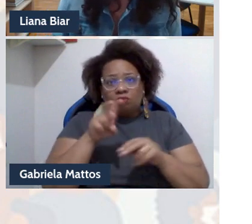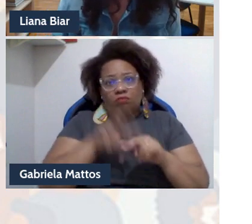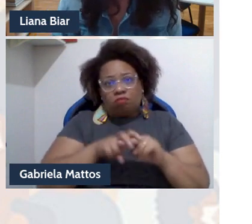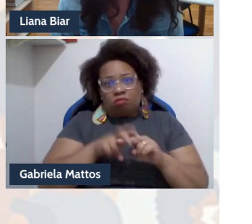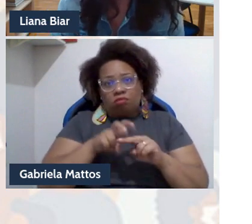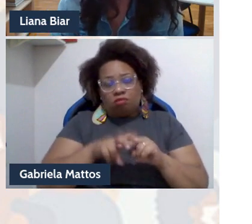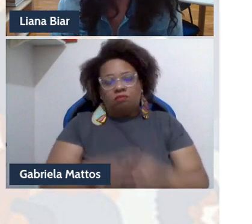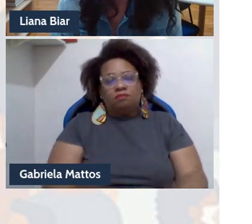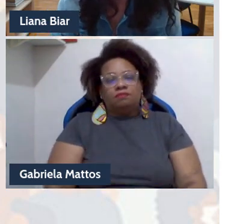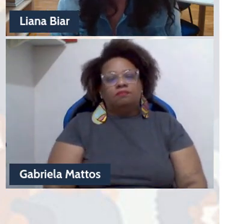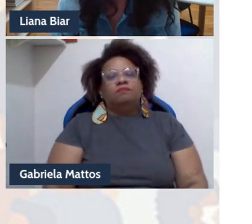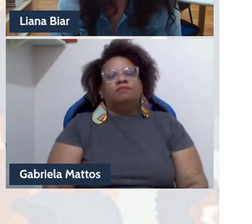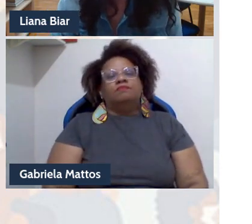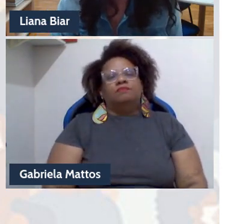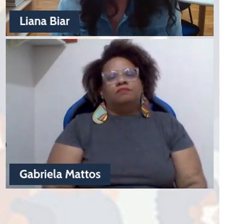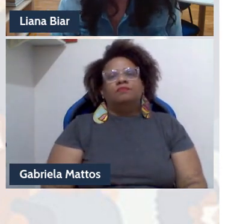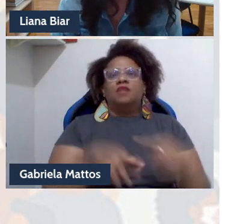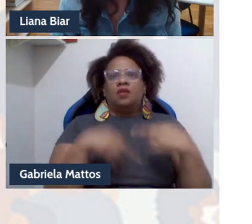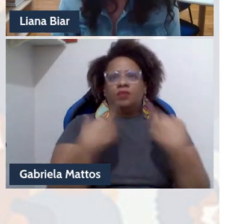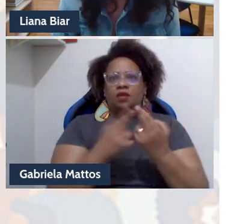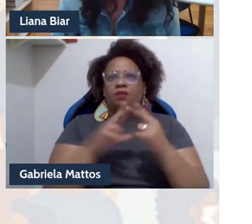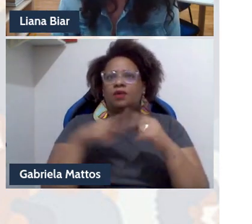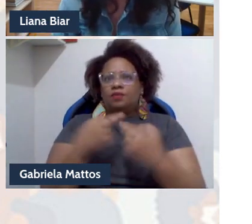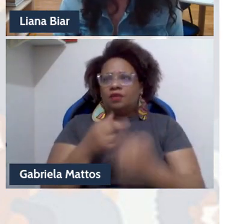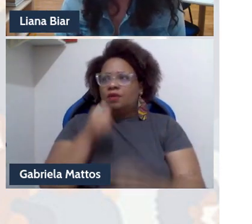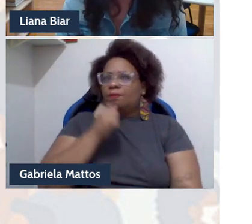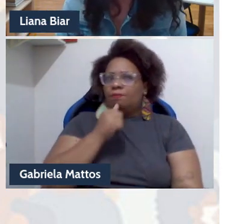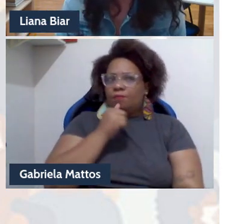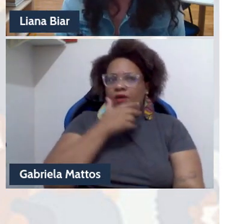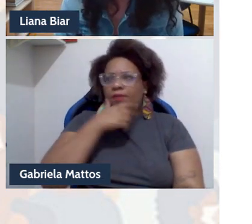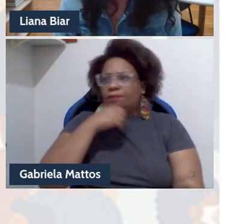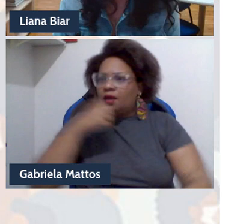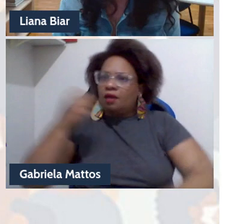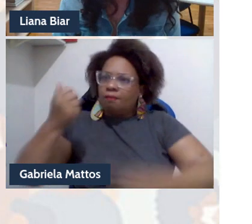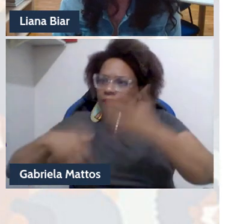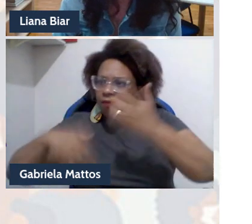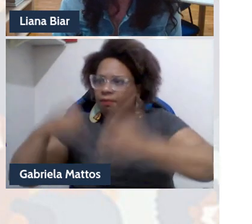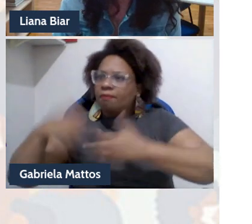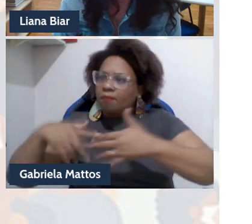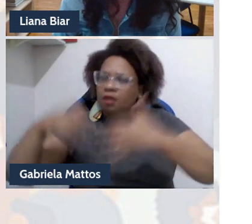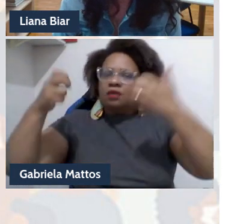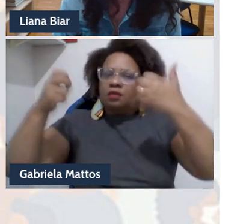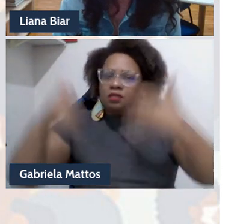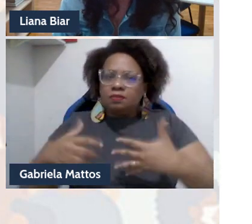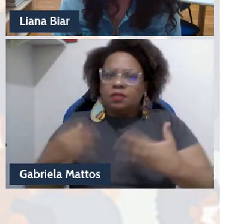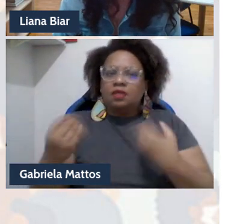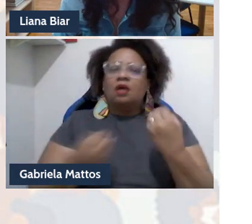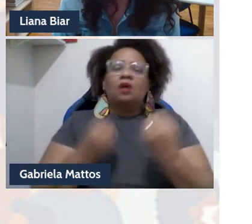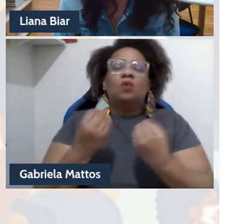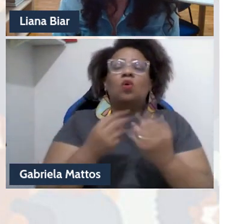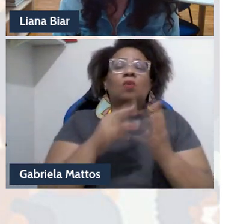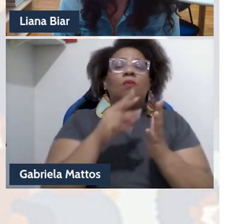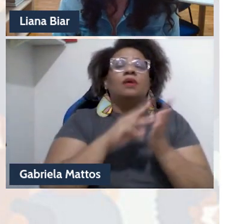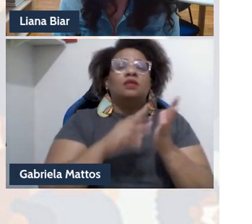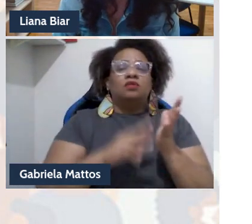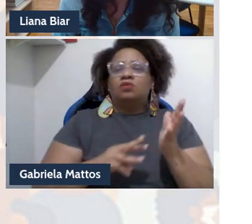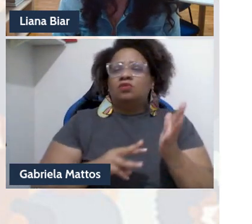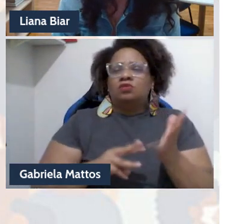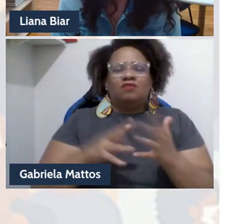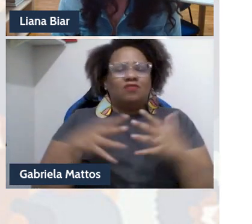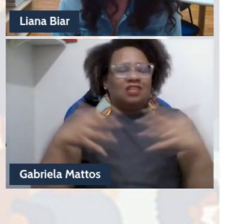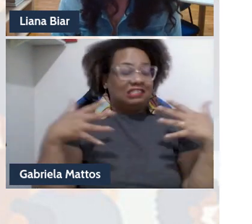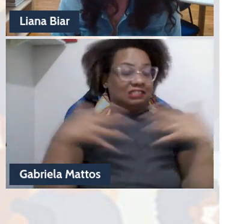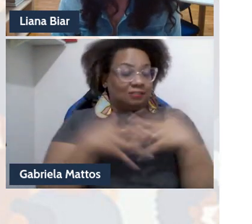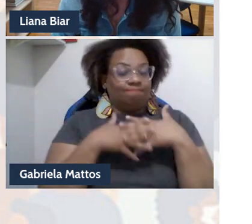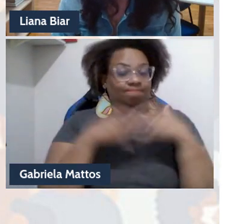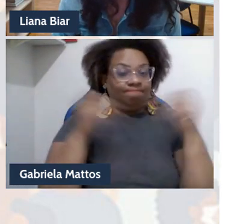E fazendo reuniões de pais também, para os pais entenderem o que estava acontecendo, explicar para eles o que seria essa metodologia. Foi tudo muito complexo.